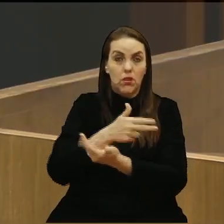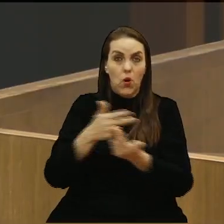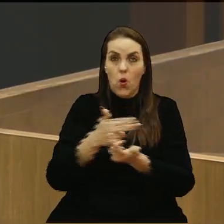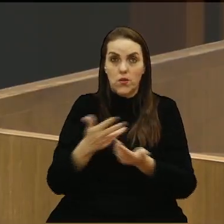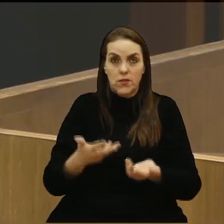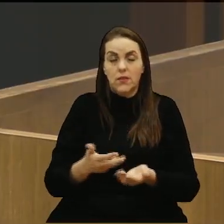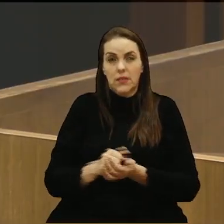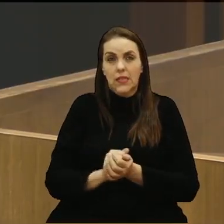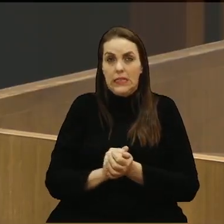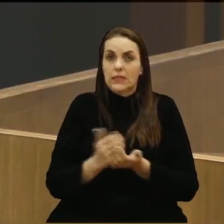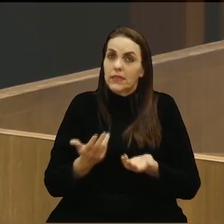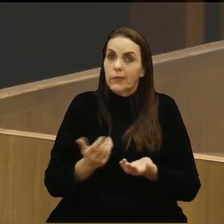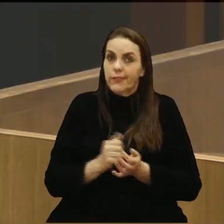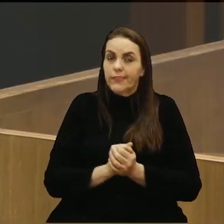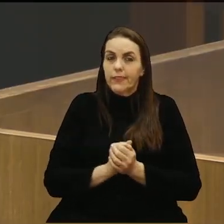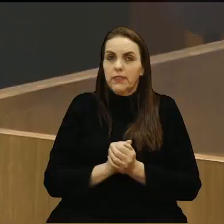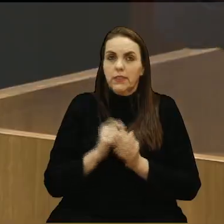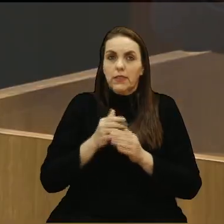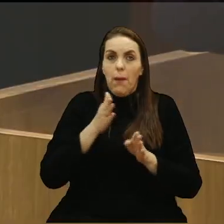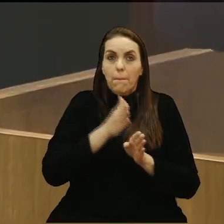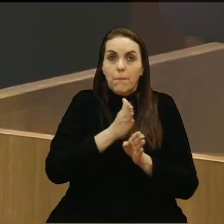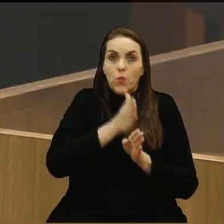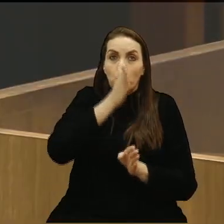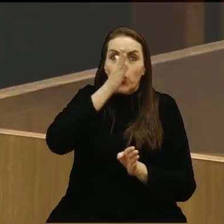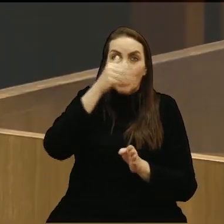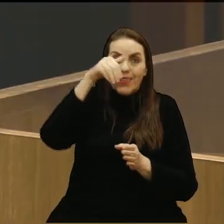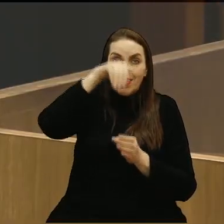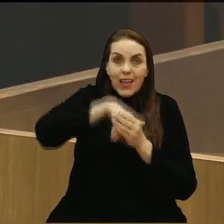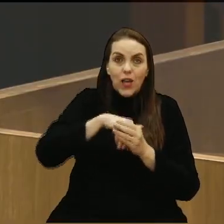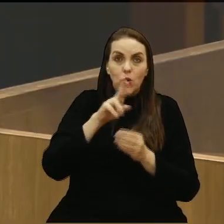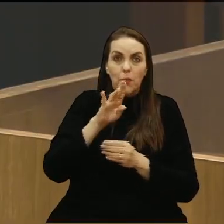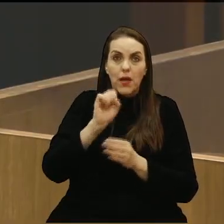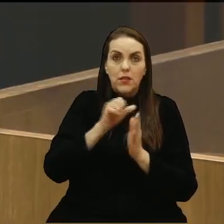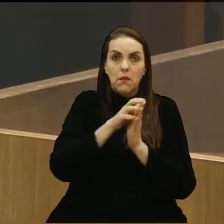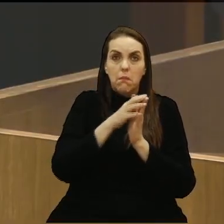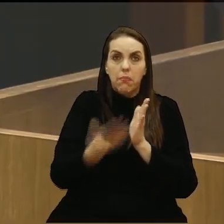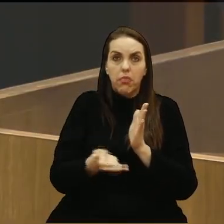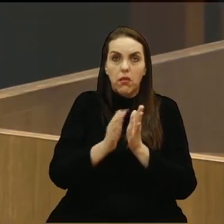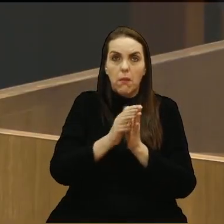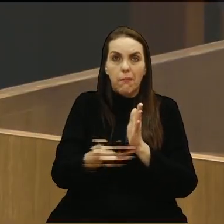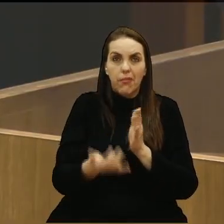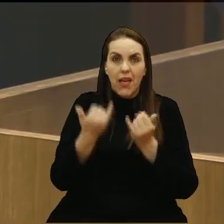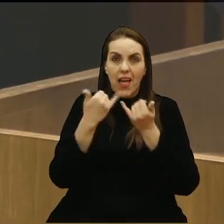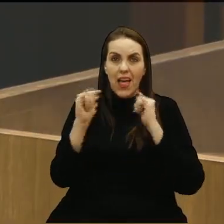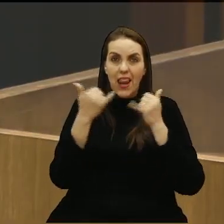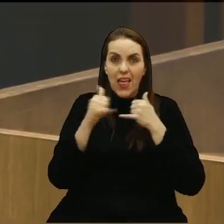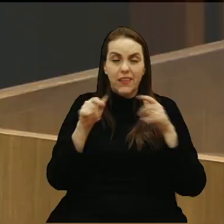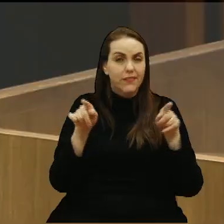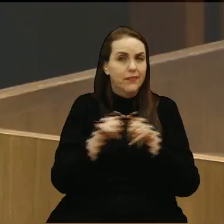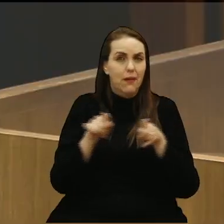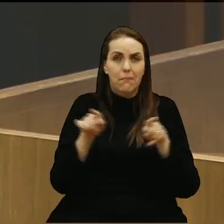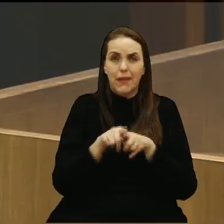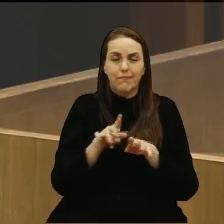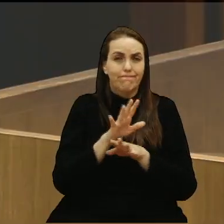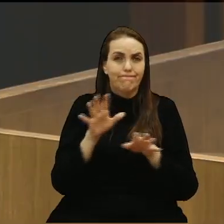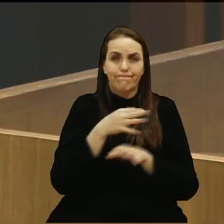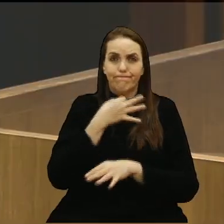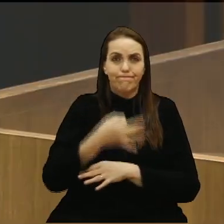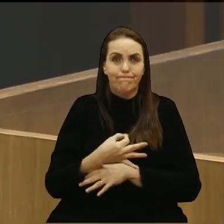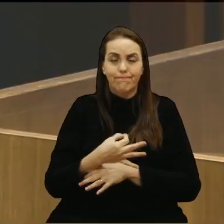assim, parte das muretas dentro da UBS está caindo, parte elétrica também. Então, é